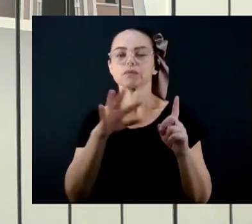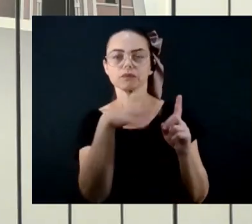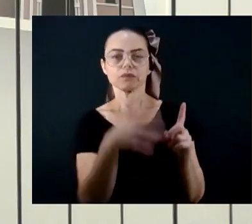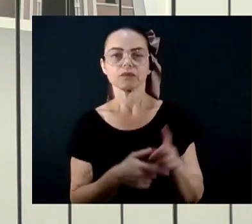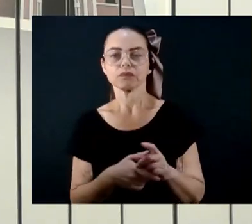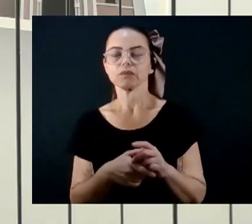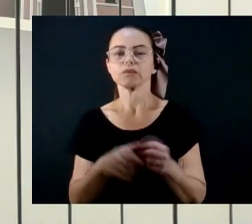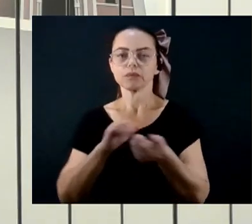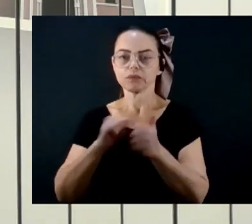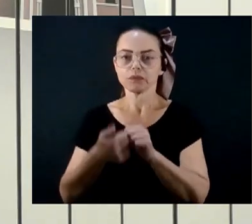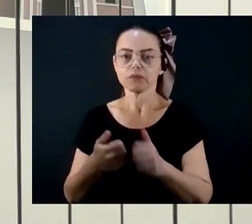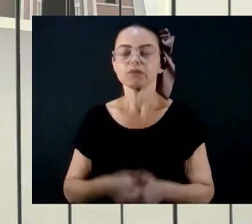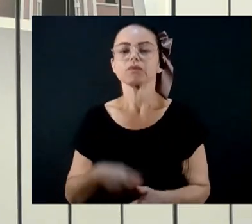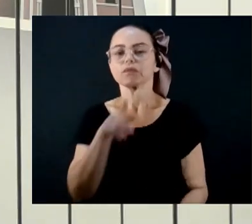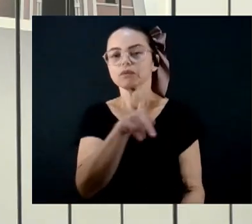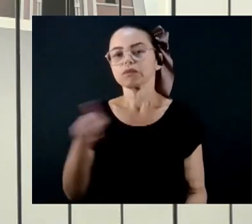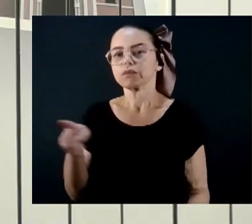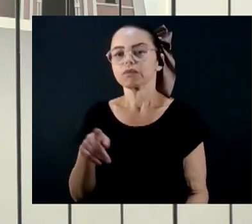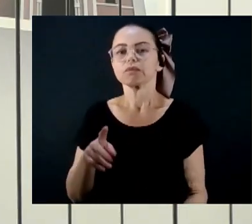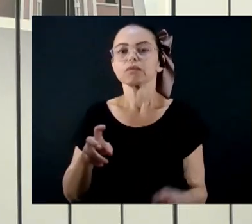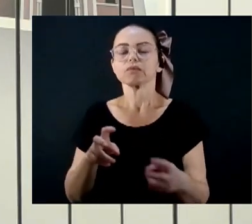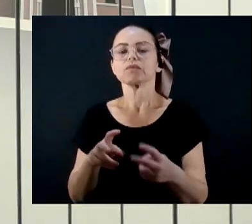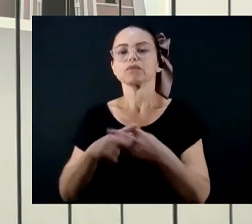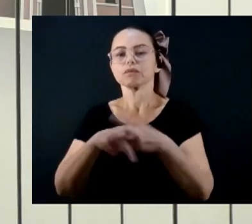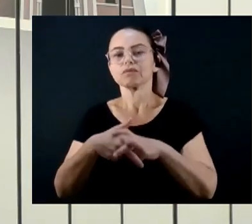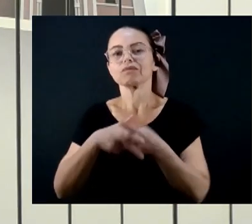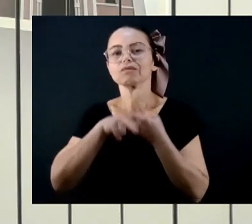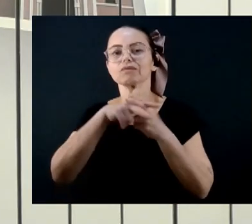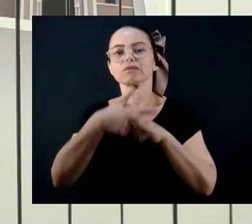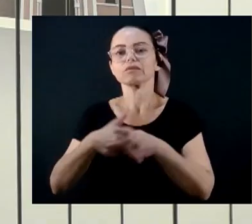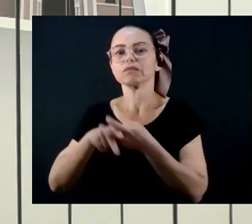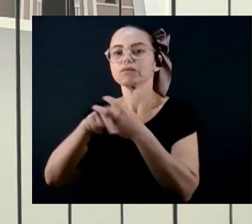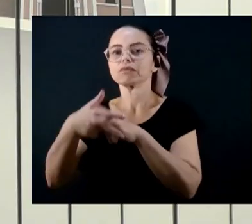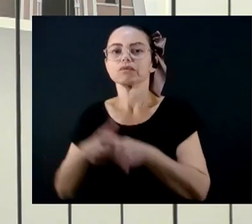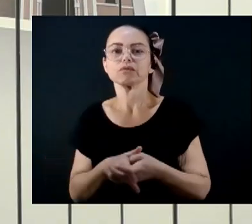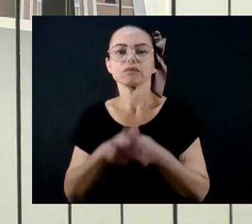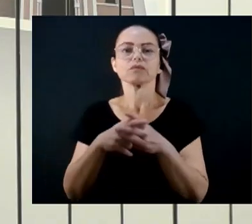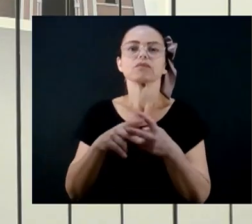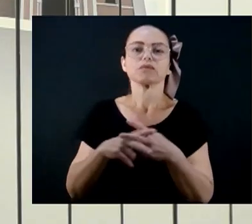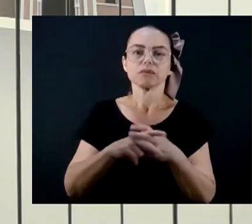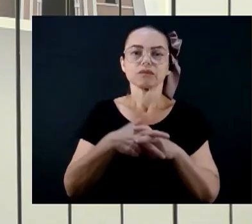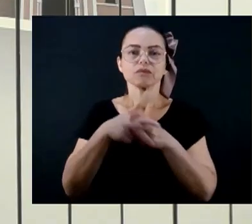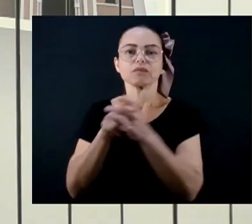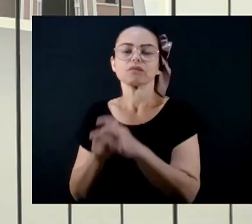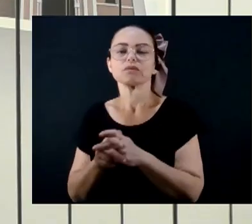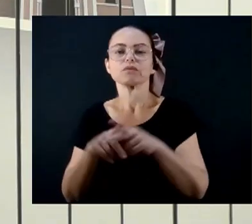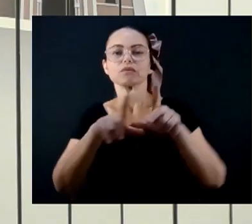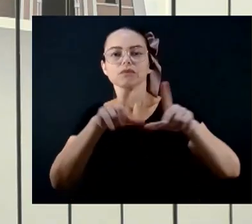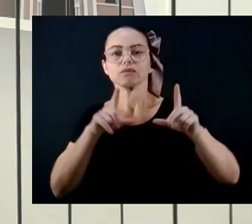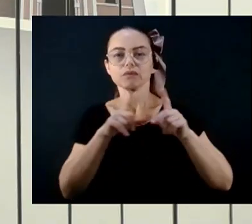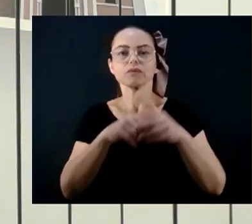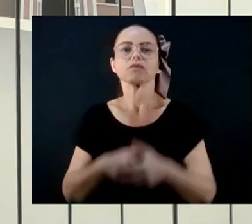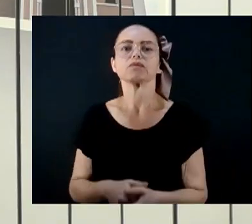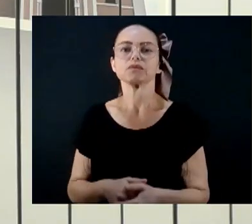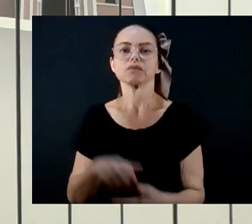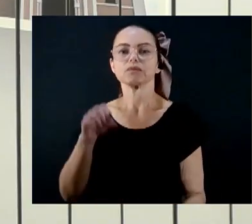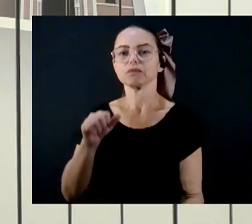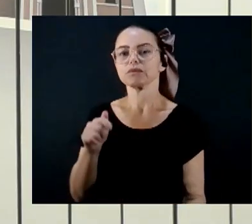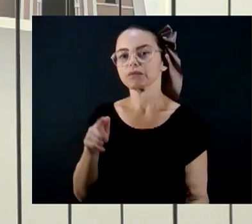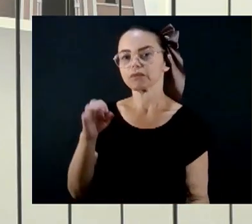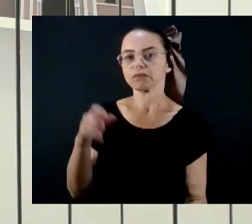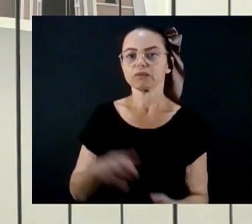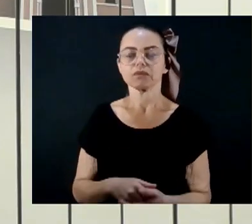e professor de jiu-jitsu, o Ricardo Acácio Romano, com o diploma de mérito esportivo Sérgio José